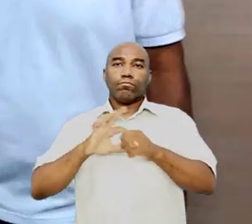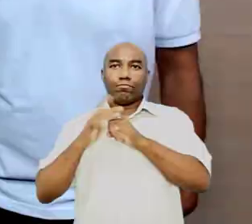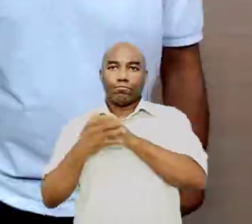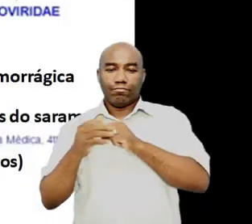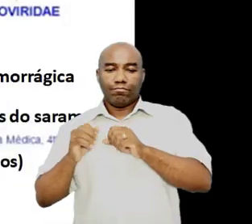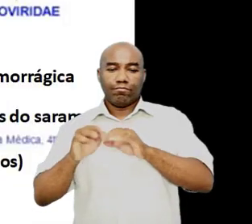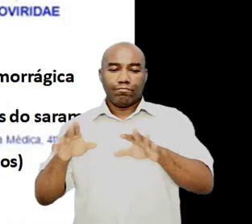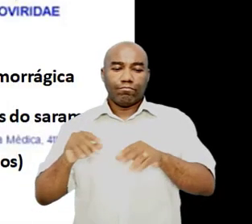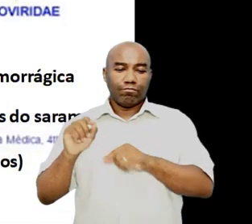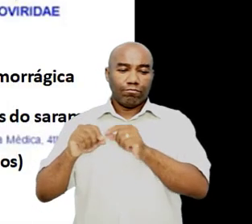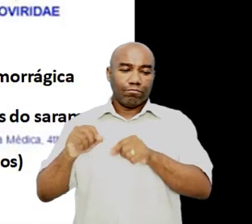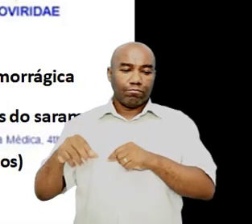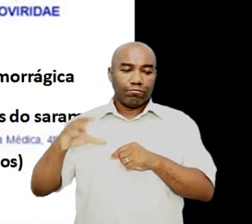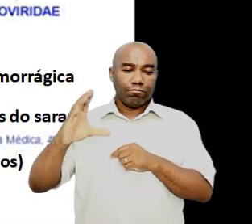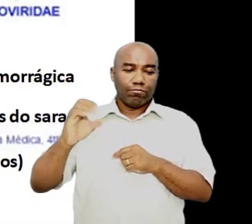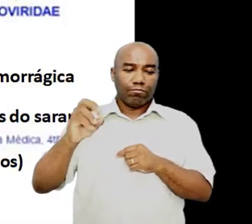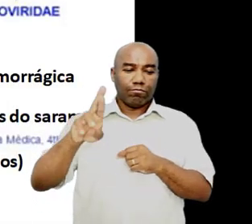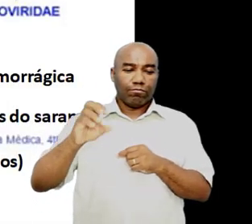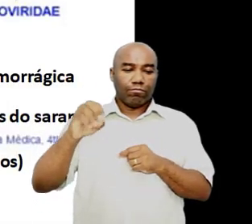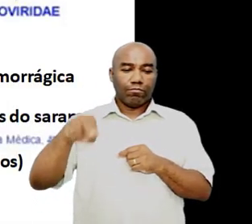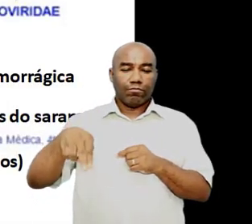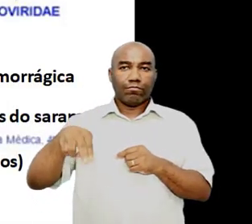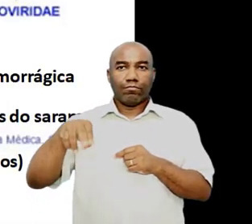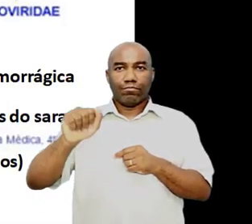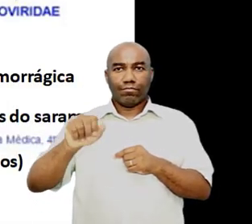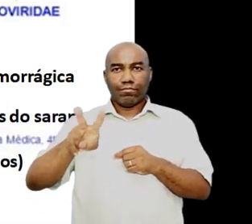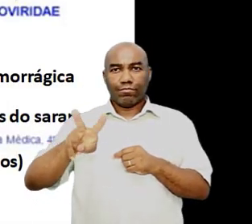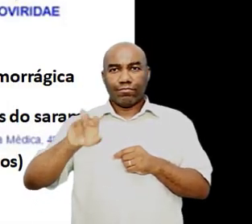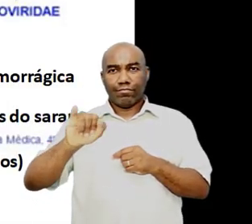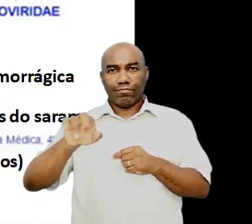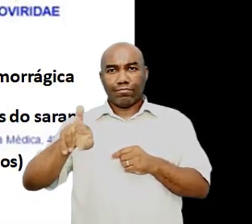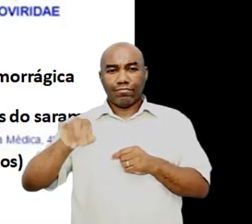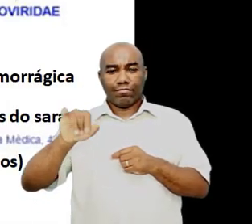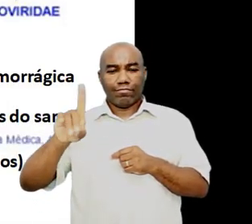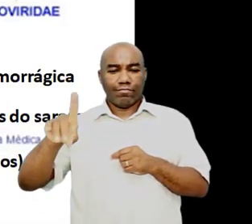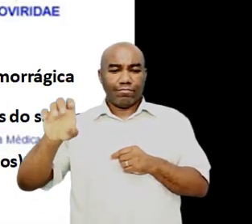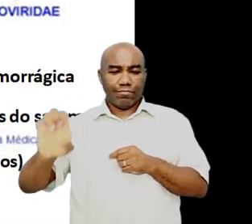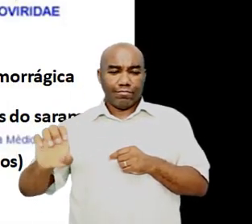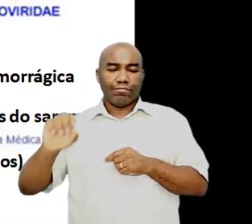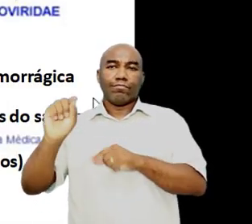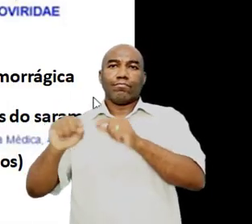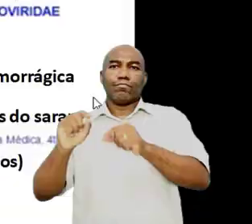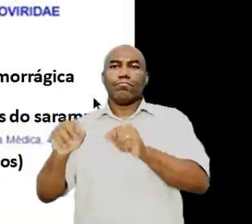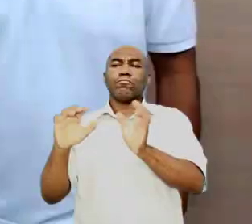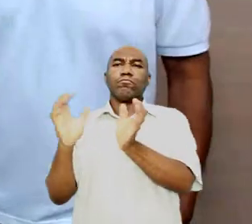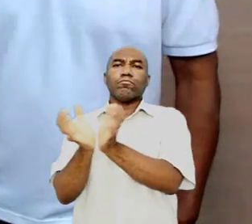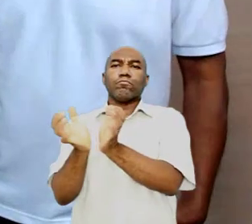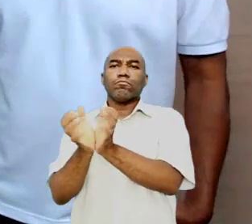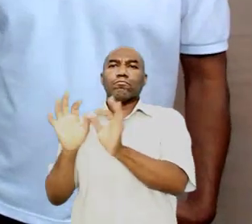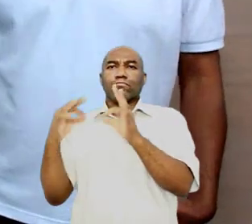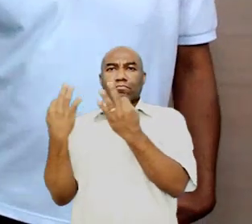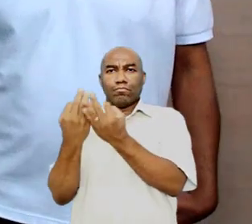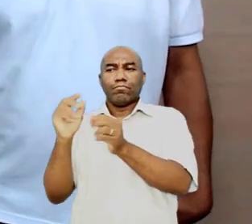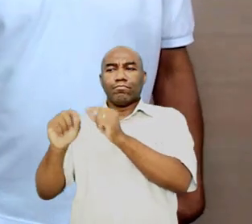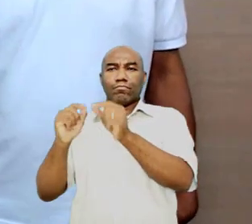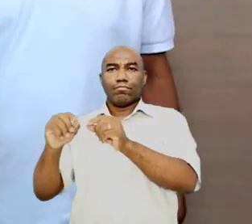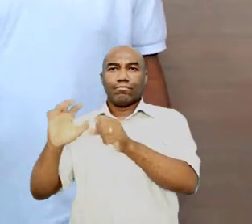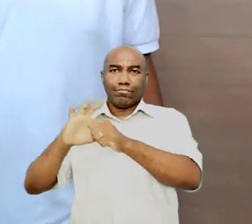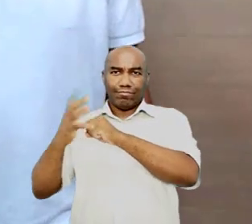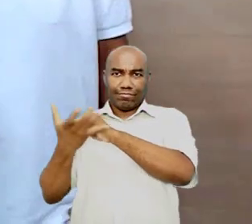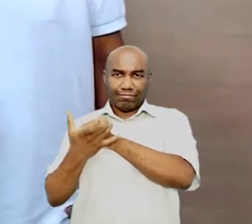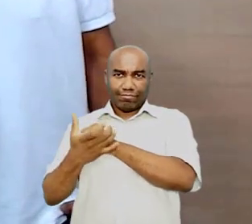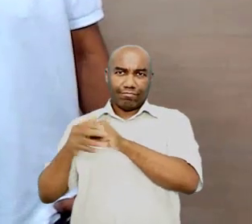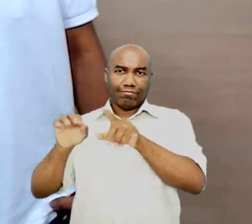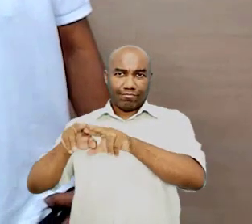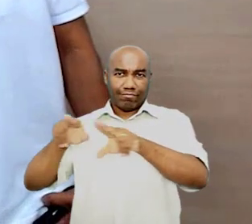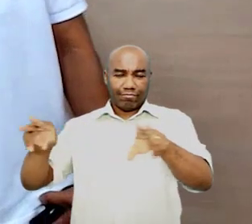Coronaviride. Coronaviride é a família, sabe de quê? Dos coronavírus. Quem?